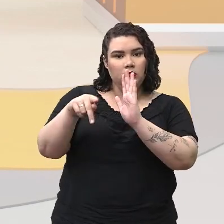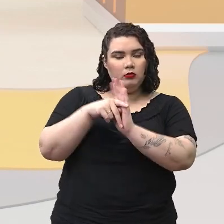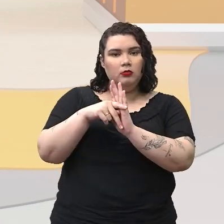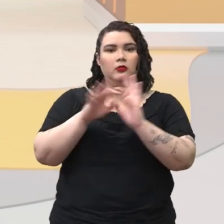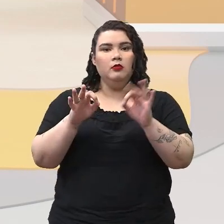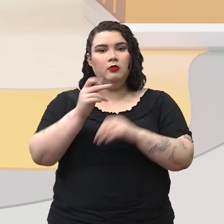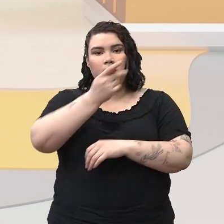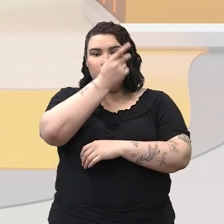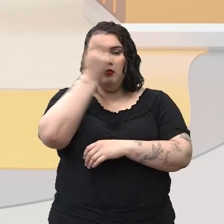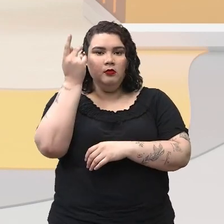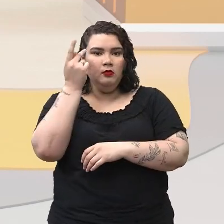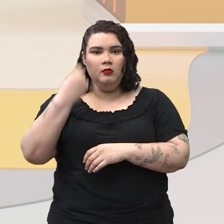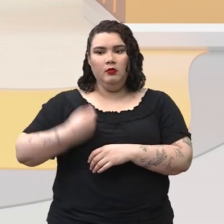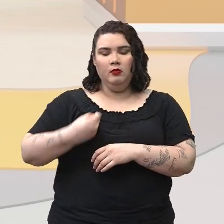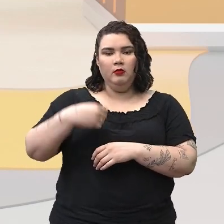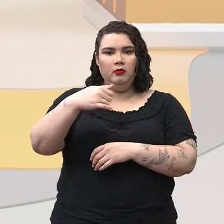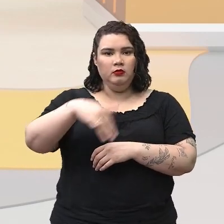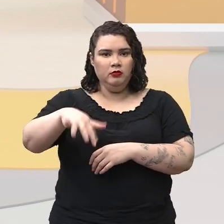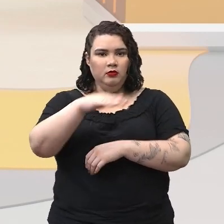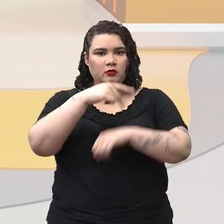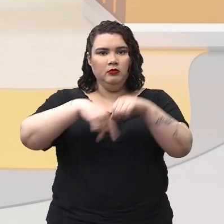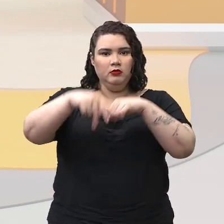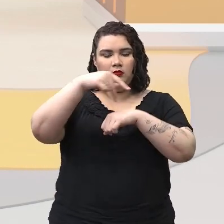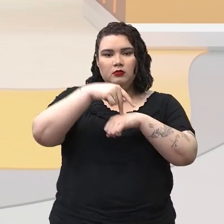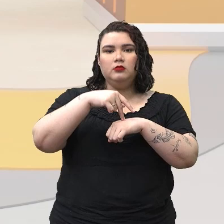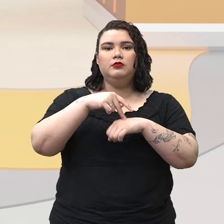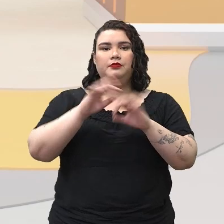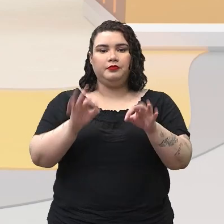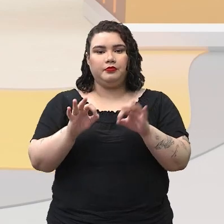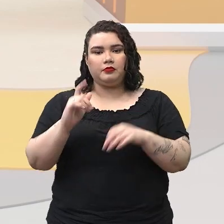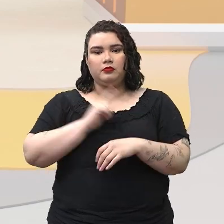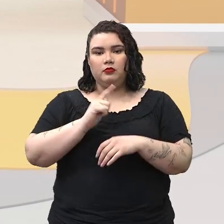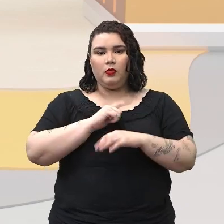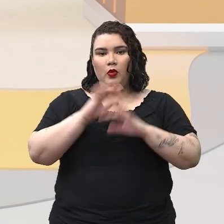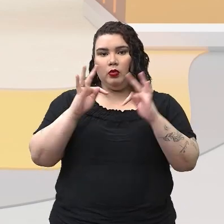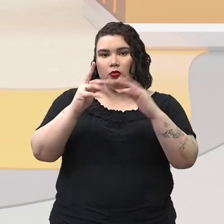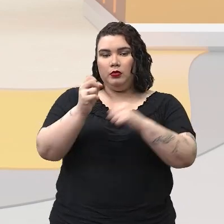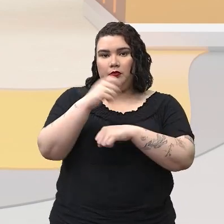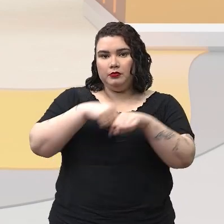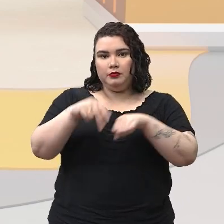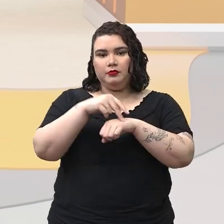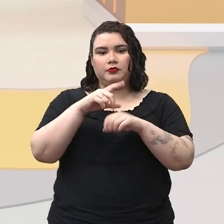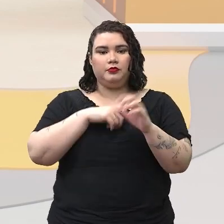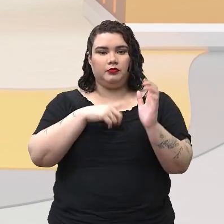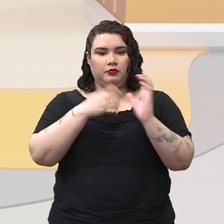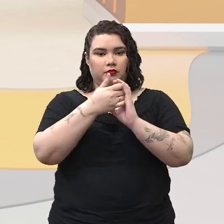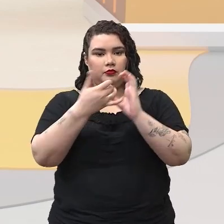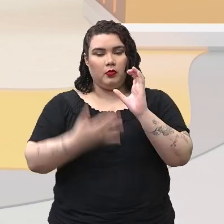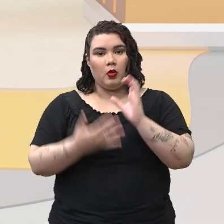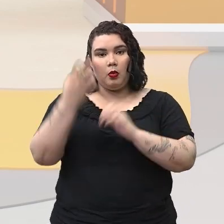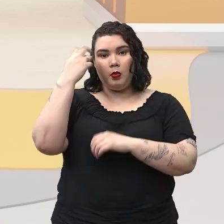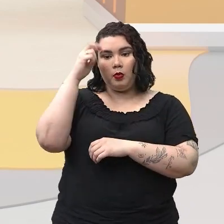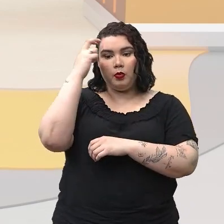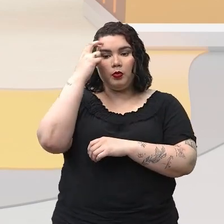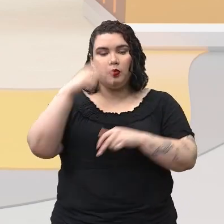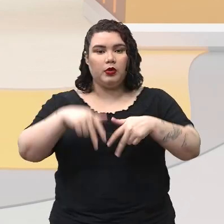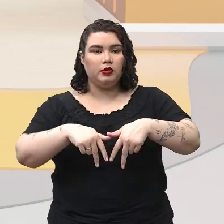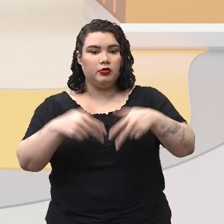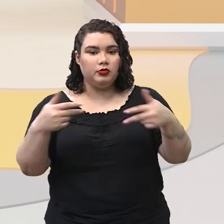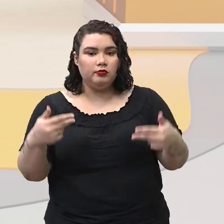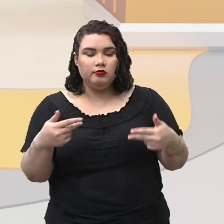as pessoas que vivem naqueles países, em todos os países, têm características de cultura,